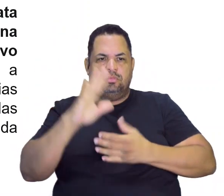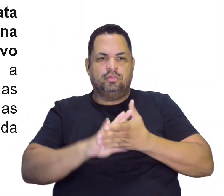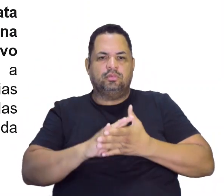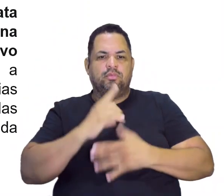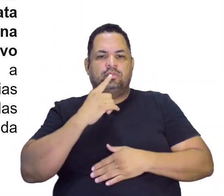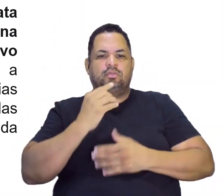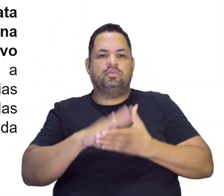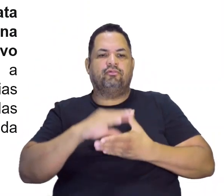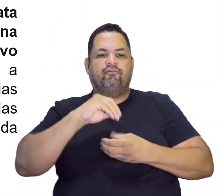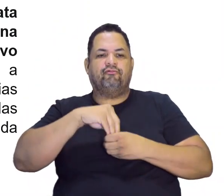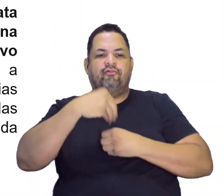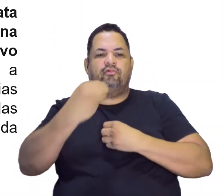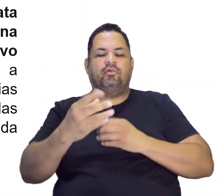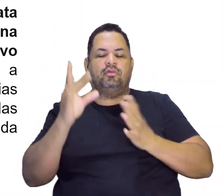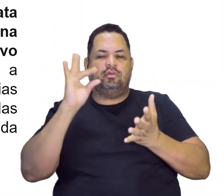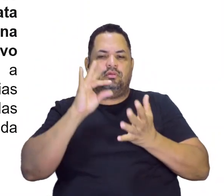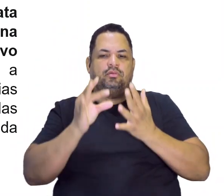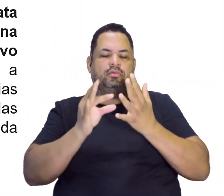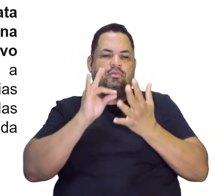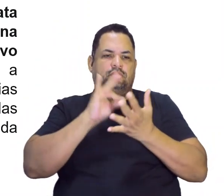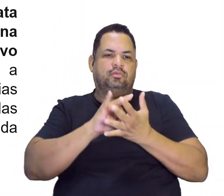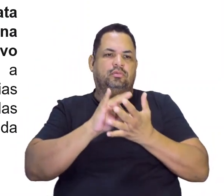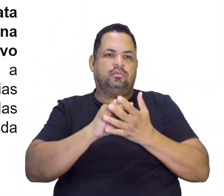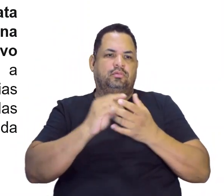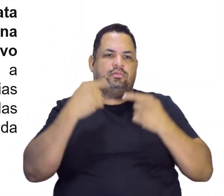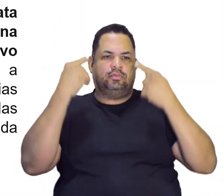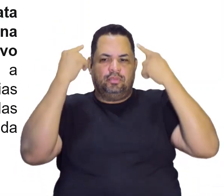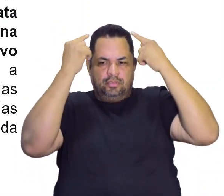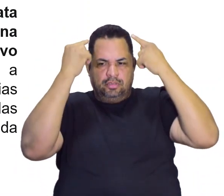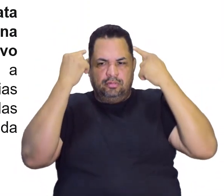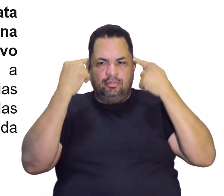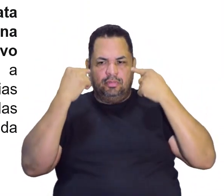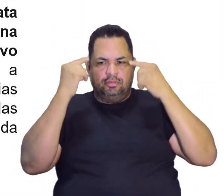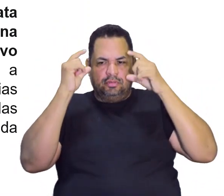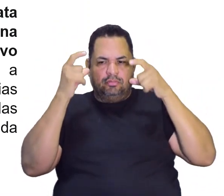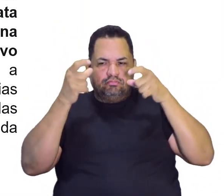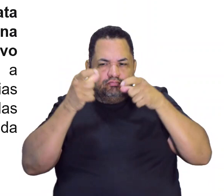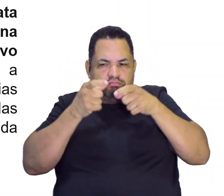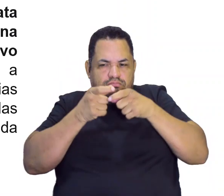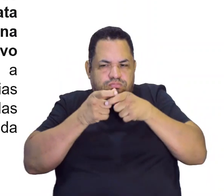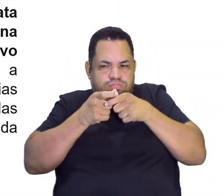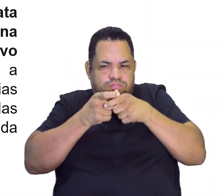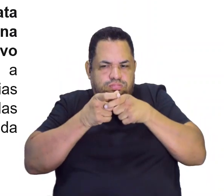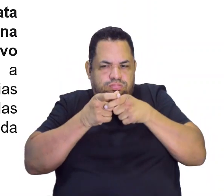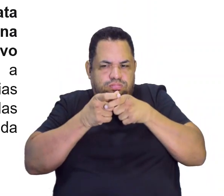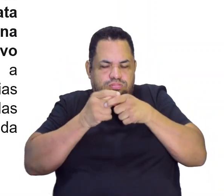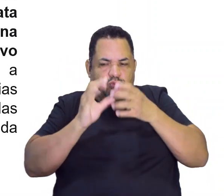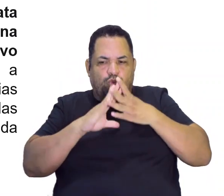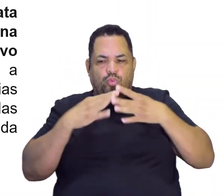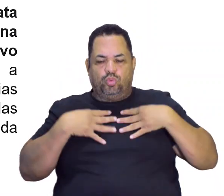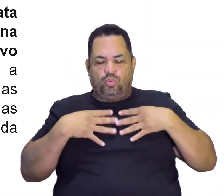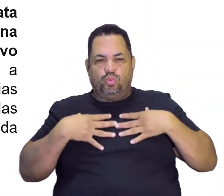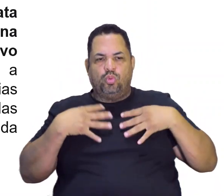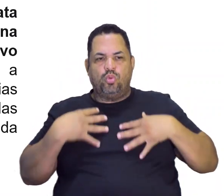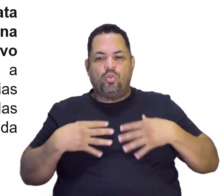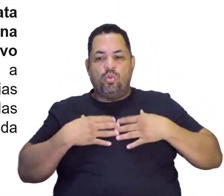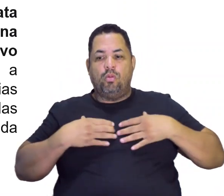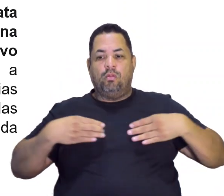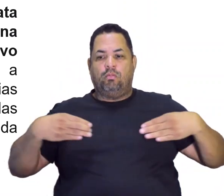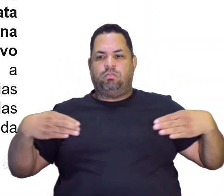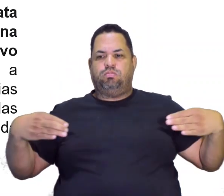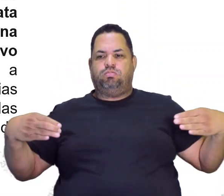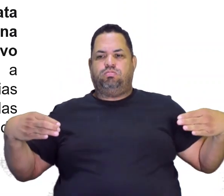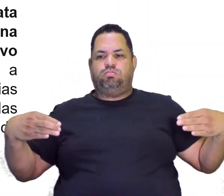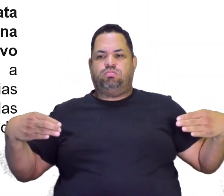da realidade uma pessoa tem uma cabeça assim tão pequenininha né e e o corpo todo maior